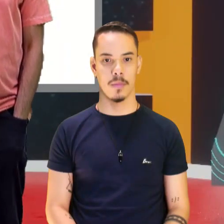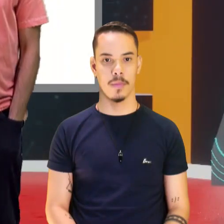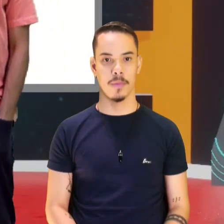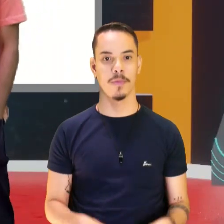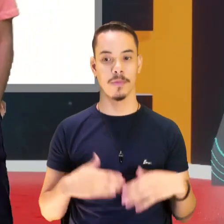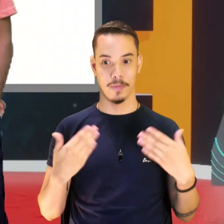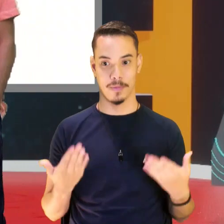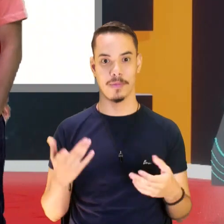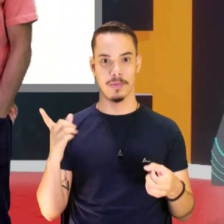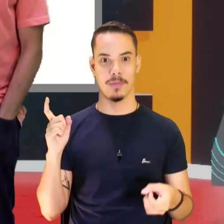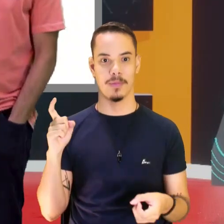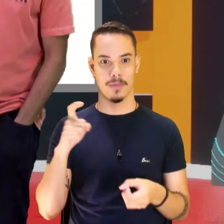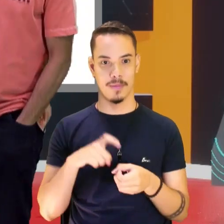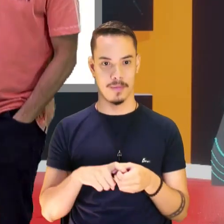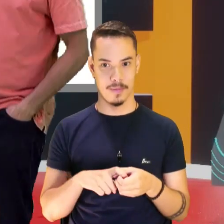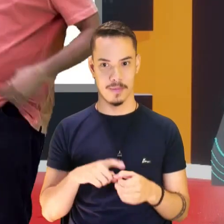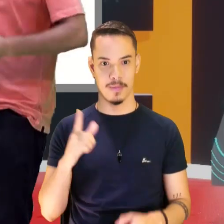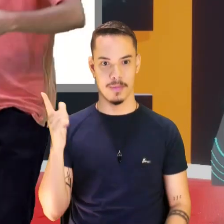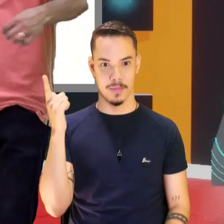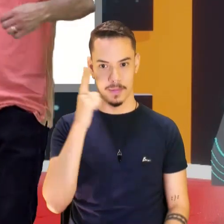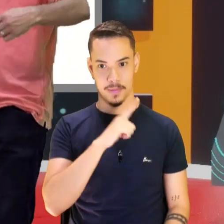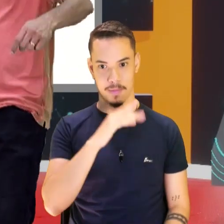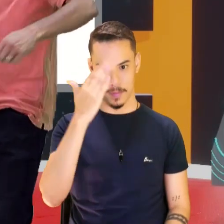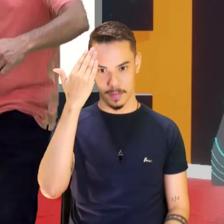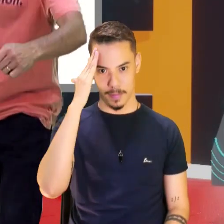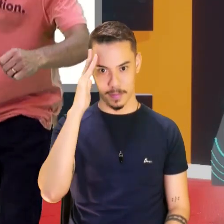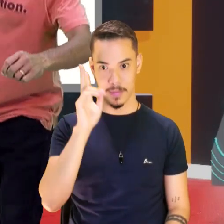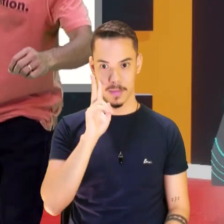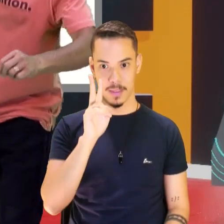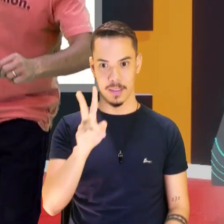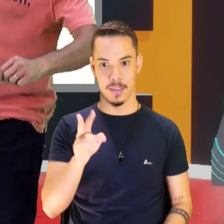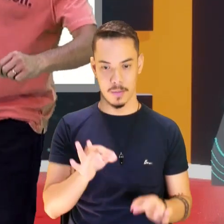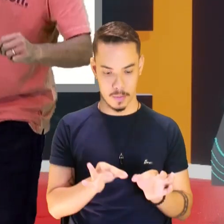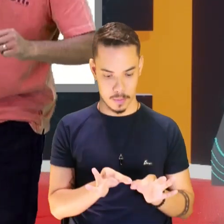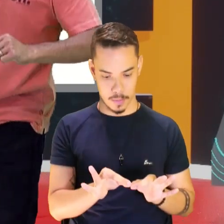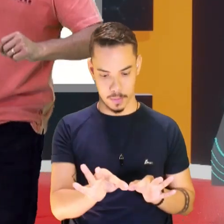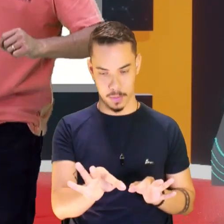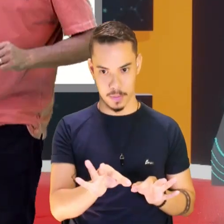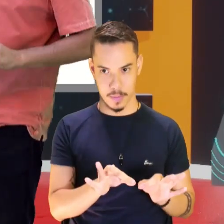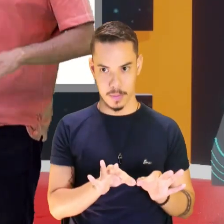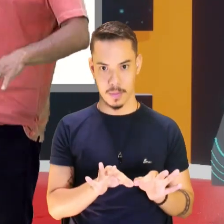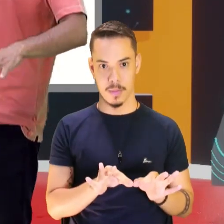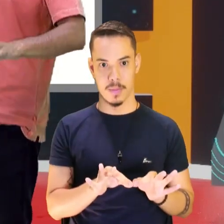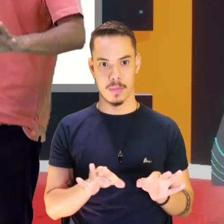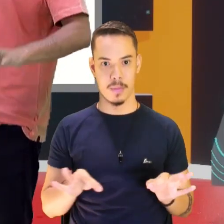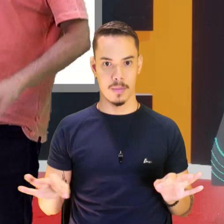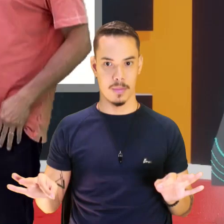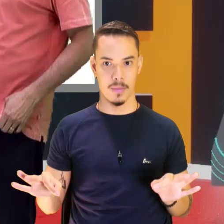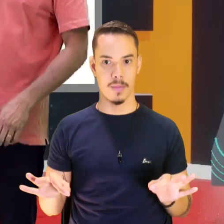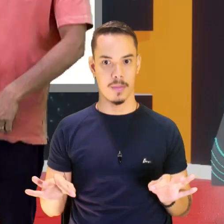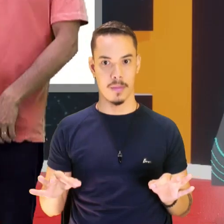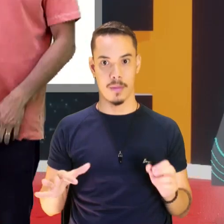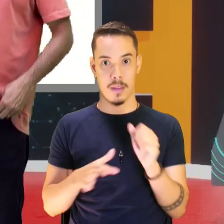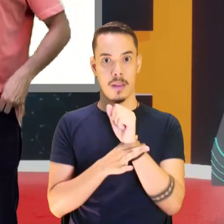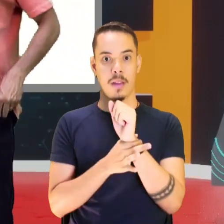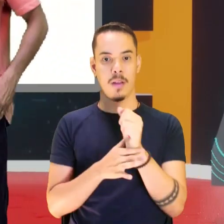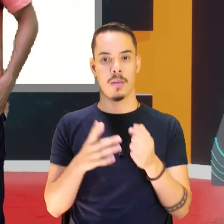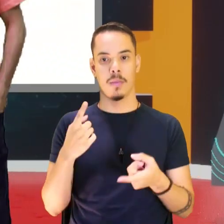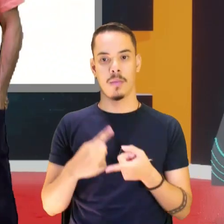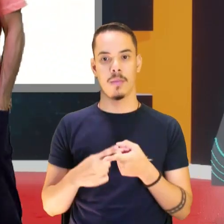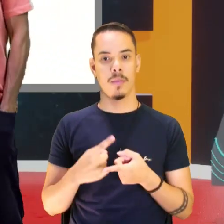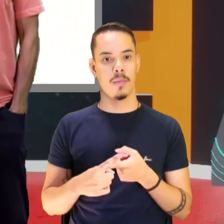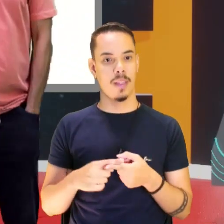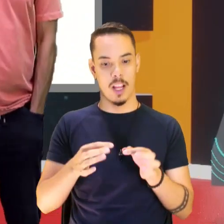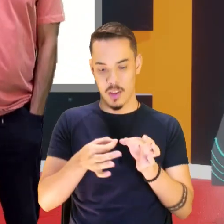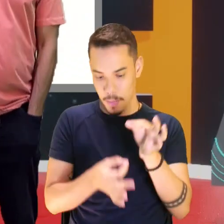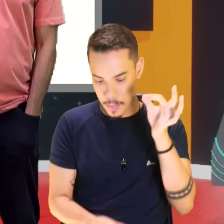Estamos de volta, olha aí. Conseguiram compreender? Você viu lá que a medição do poço e tal? Né? Pelo menos a parte de cima assim eu garanti, porque a de baixo eu não